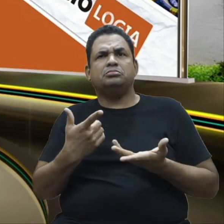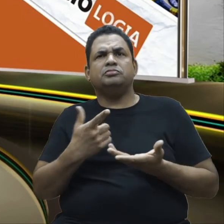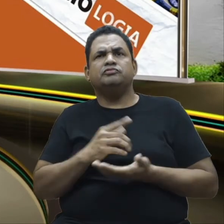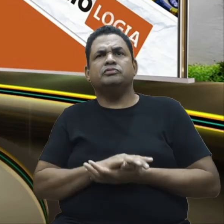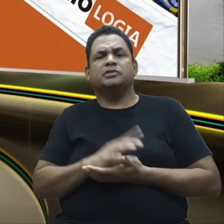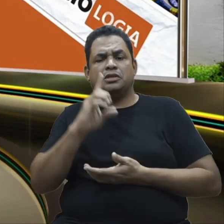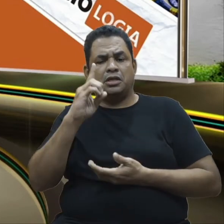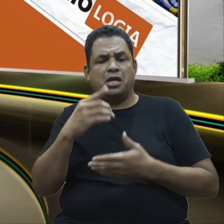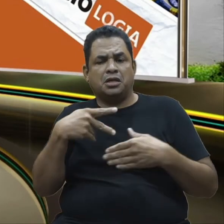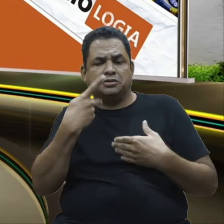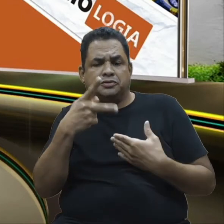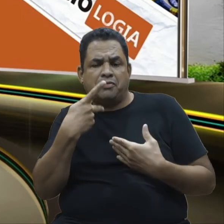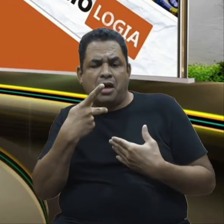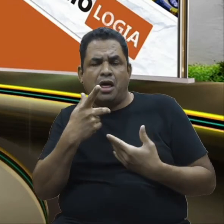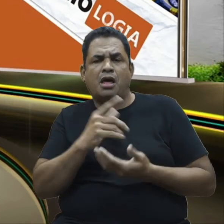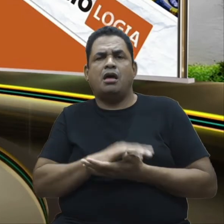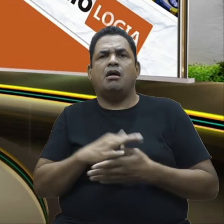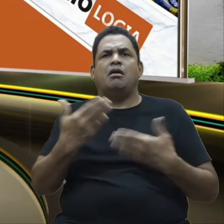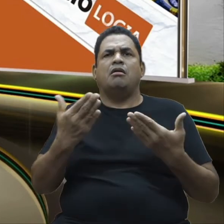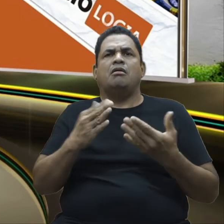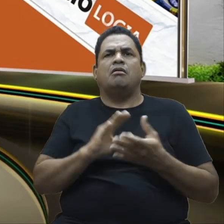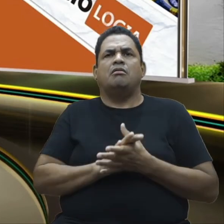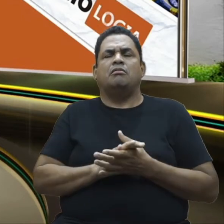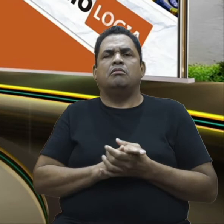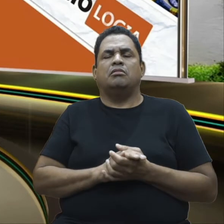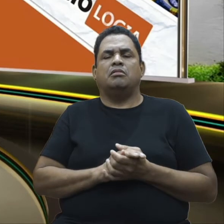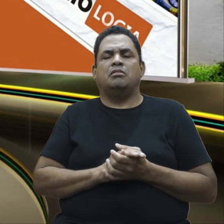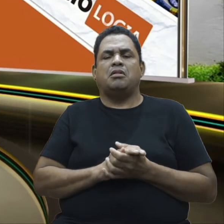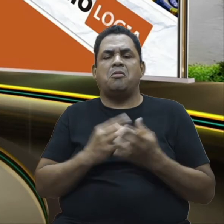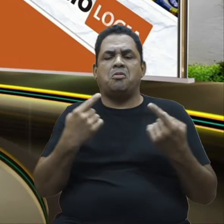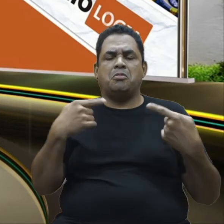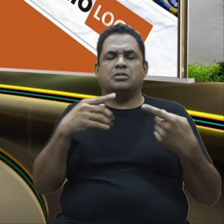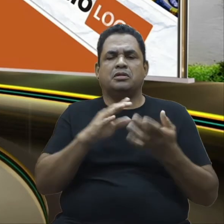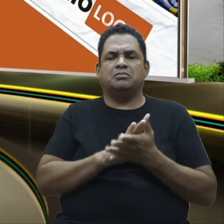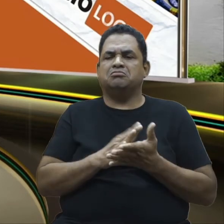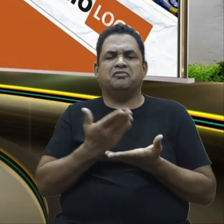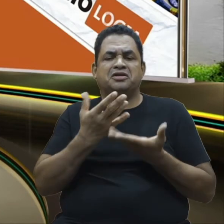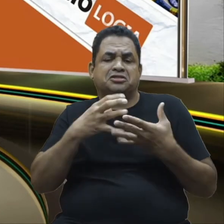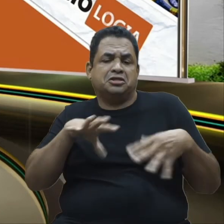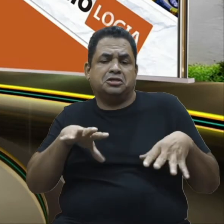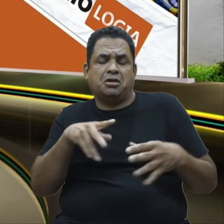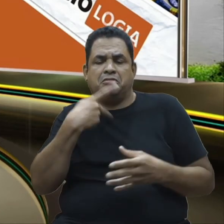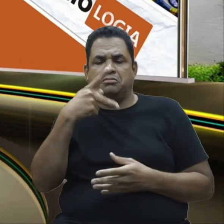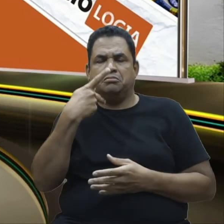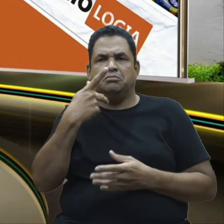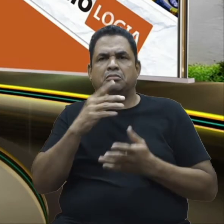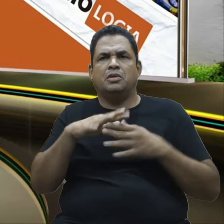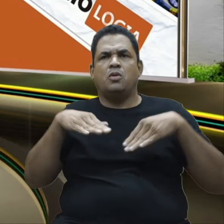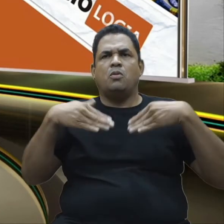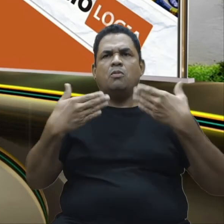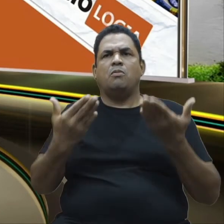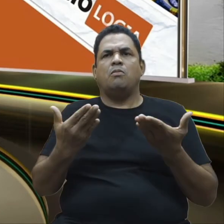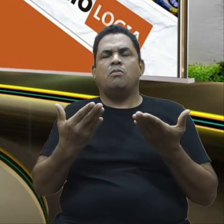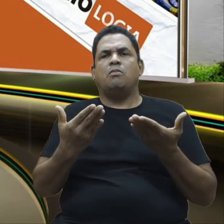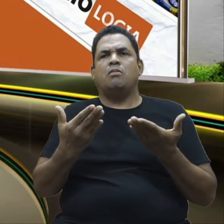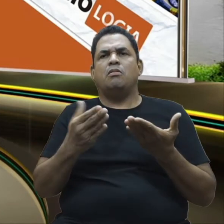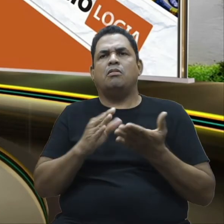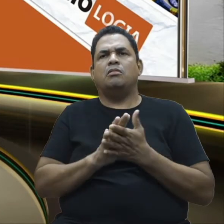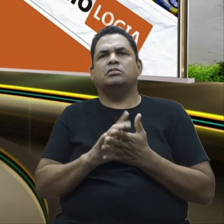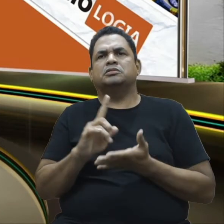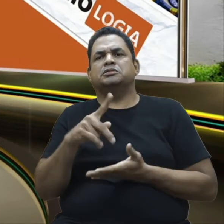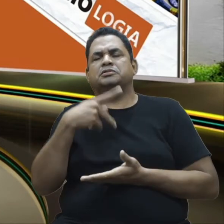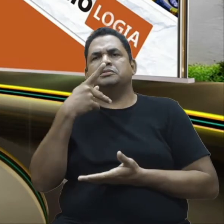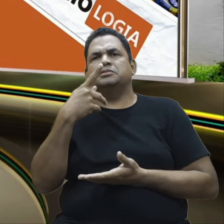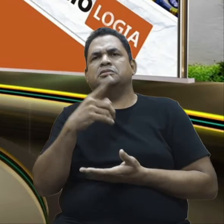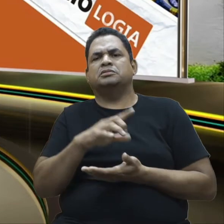o opositor vai discordar de você. É normal. Agora, quando a gente não pode falar nem um lado nem o outro, tem alguma